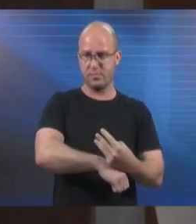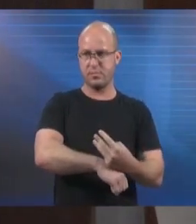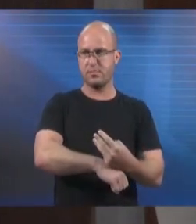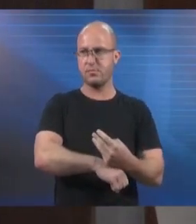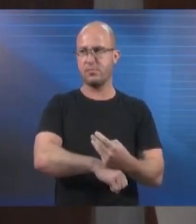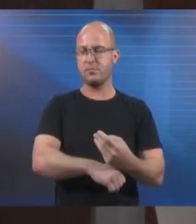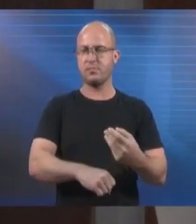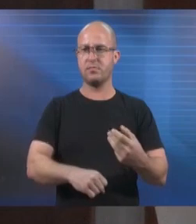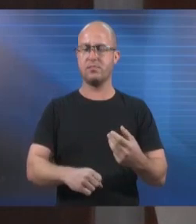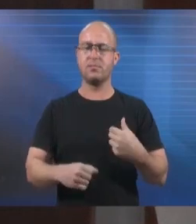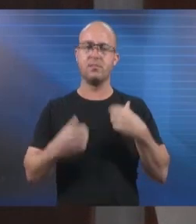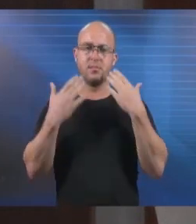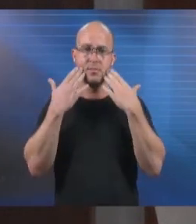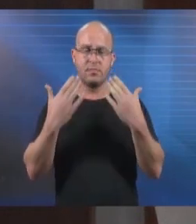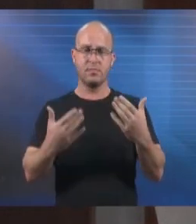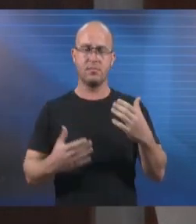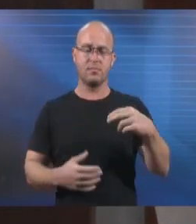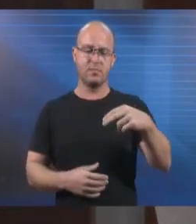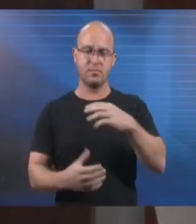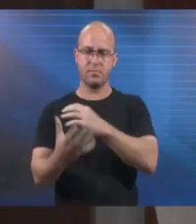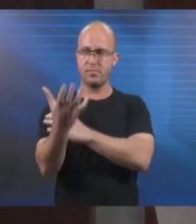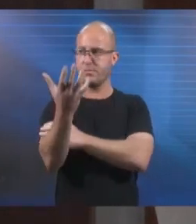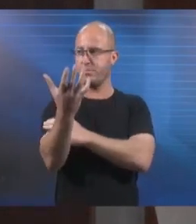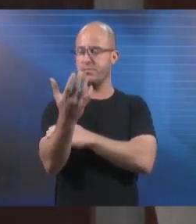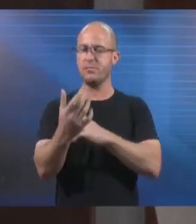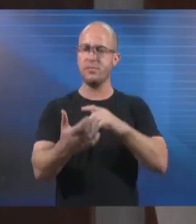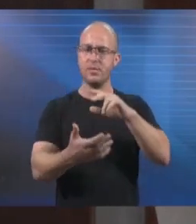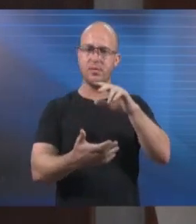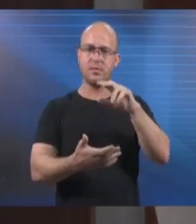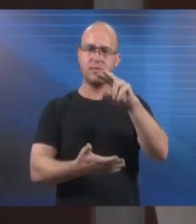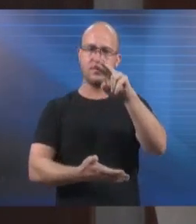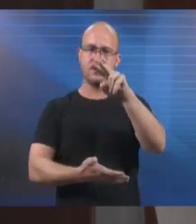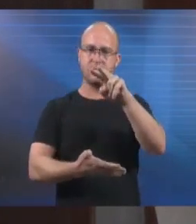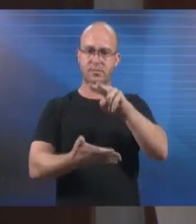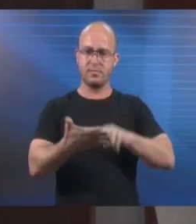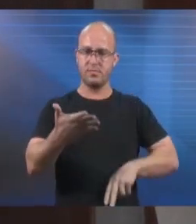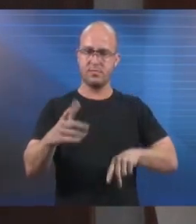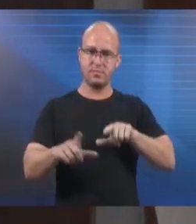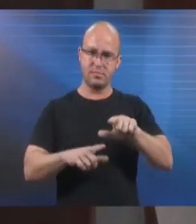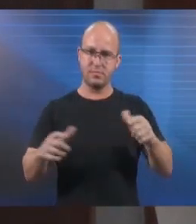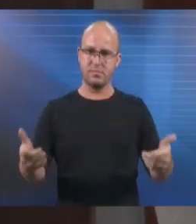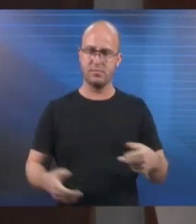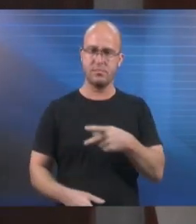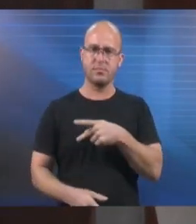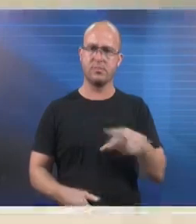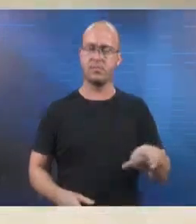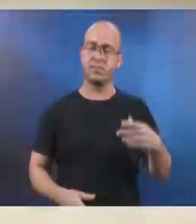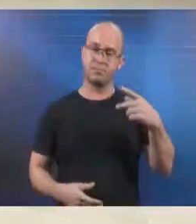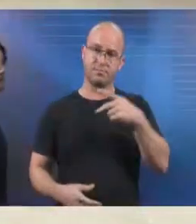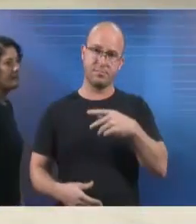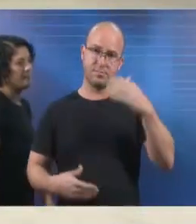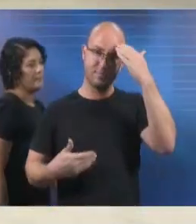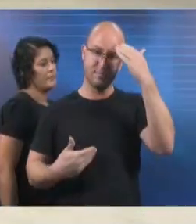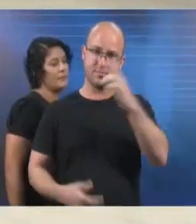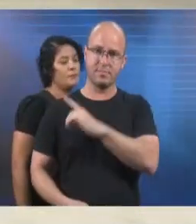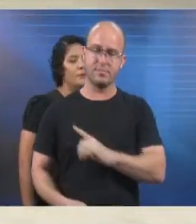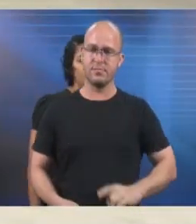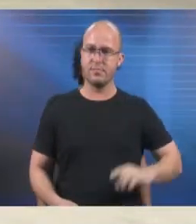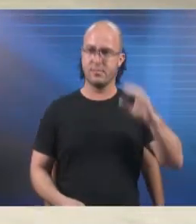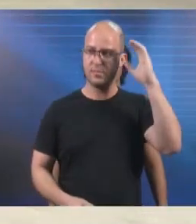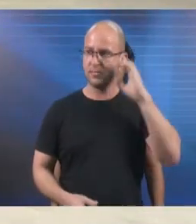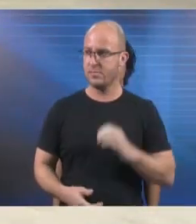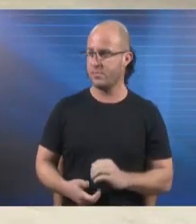acesso à Cidade de nía Floresta tá li do expediente Presidente essa presidência agradece a deputada